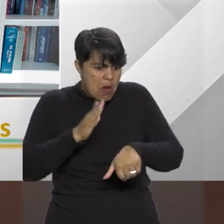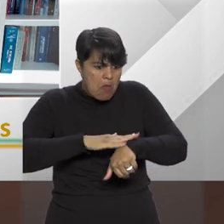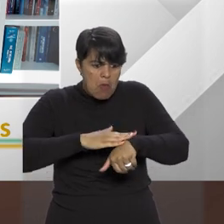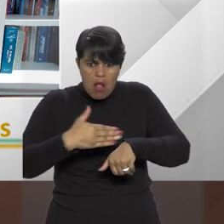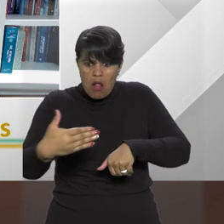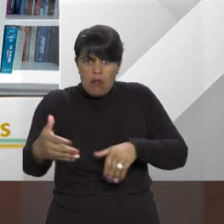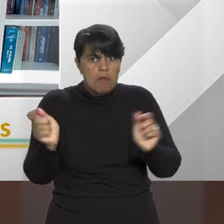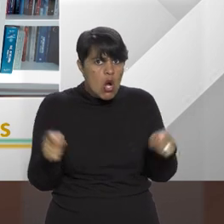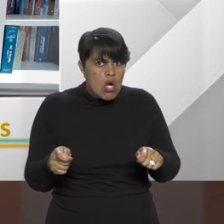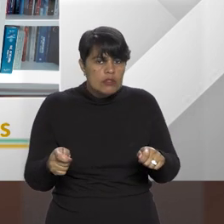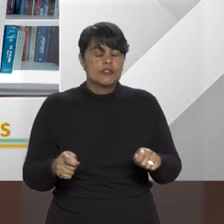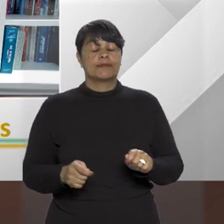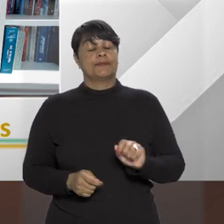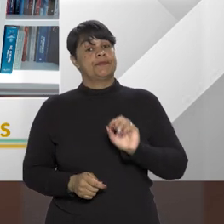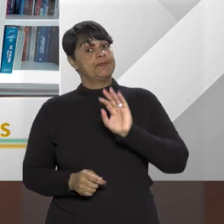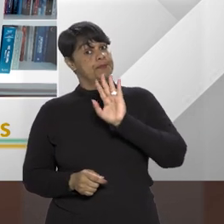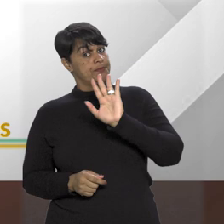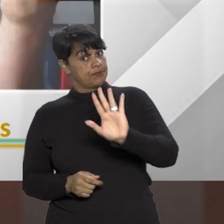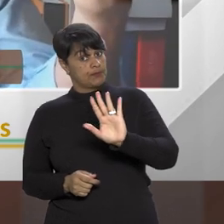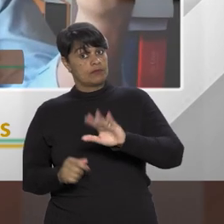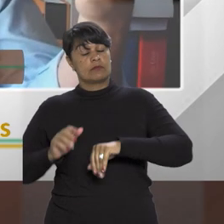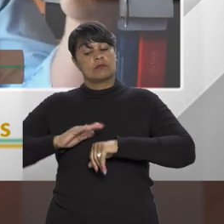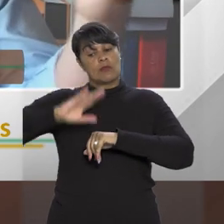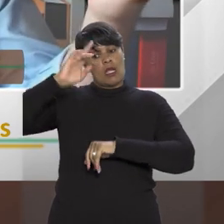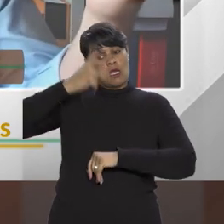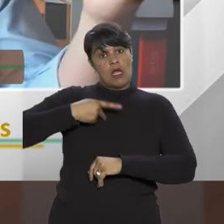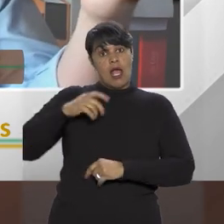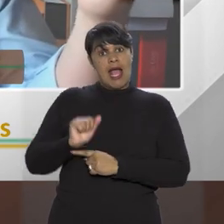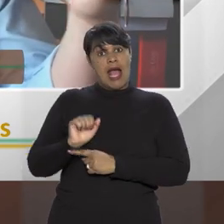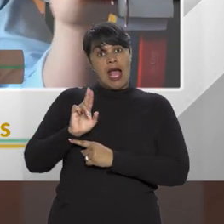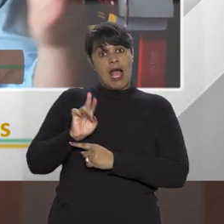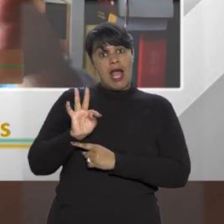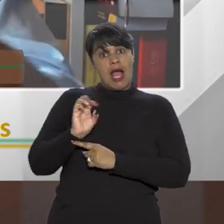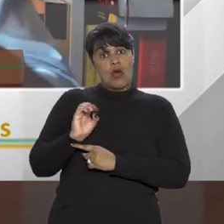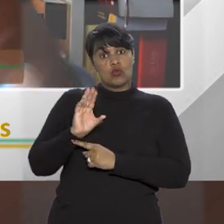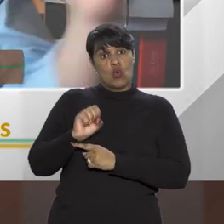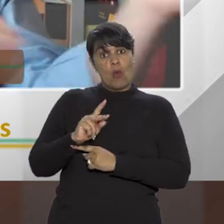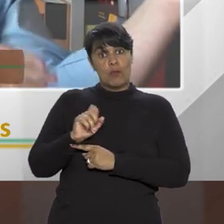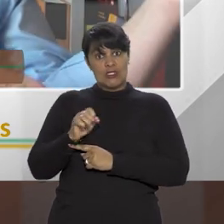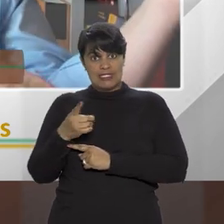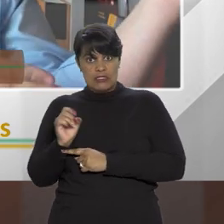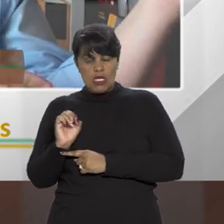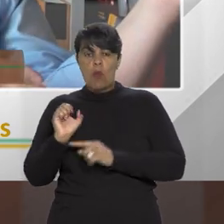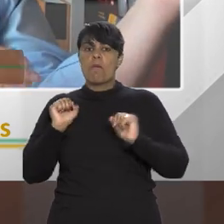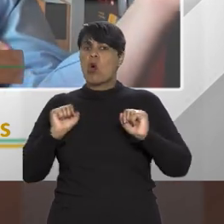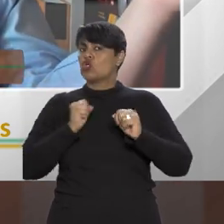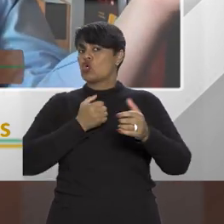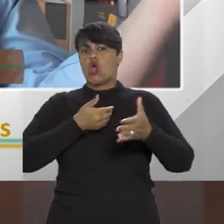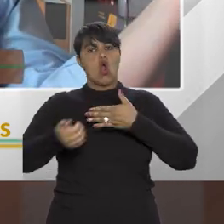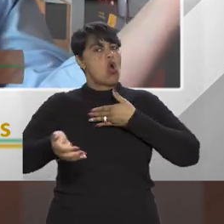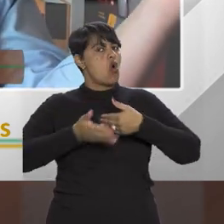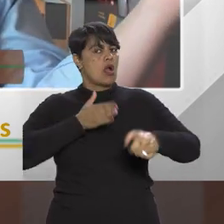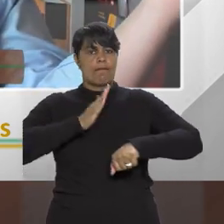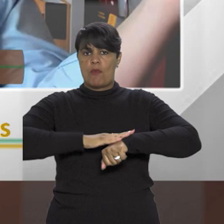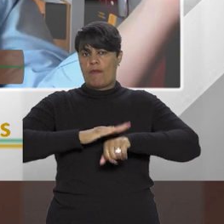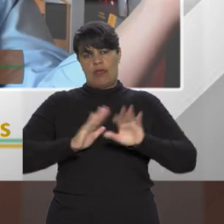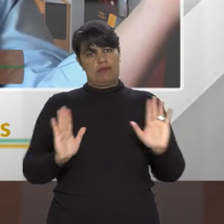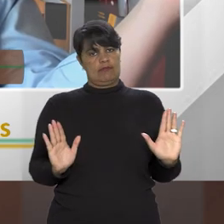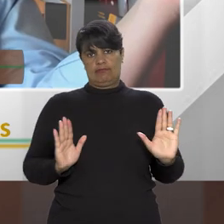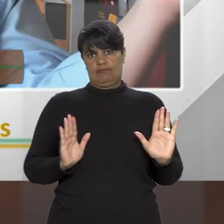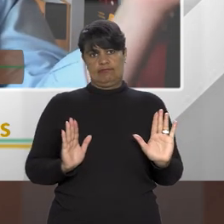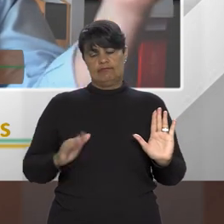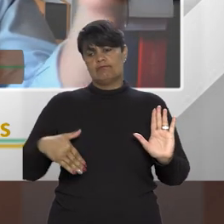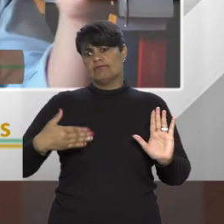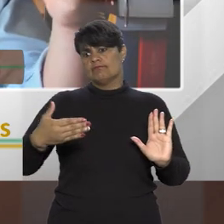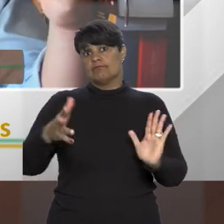momento do processo, até depois da coisa julgada. O que não falta é a autocomposição na fase de execução. Não falta autocomposição na fase de